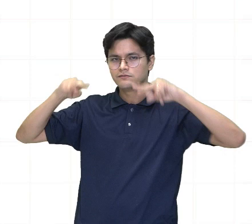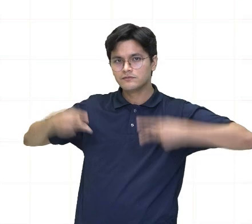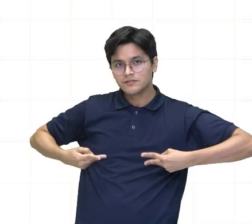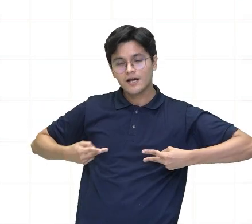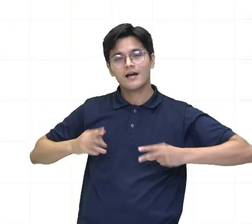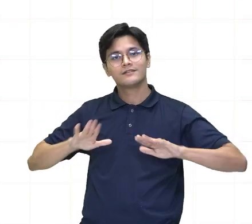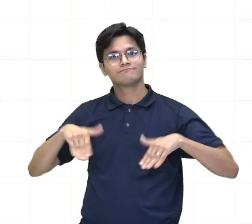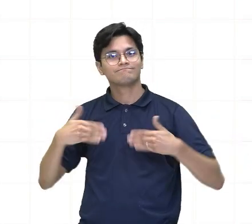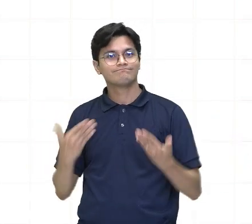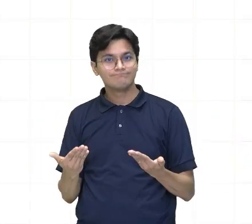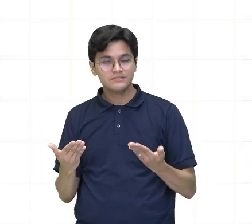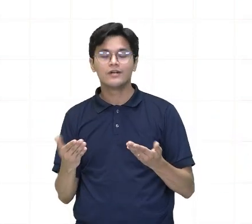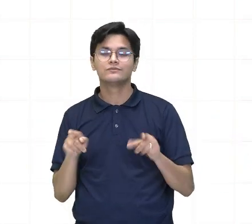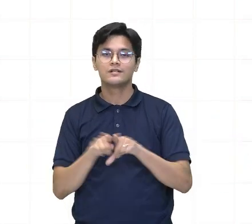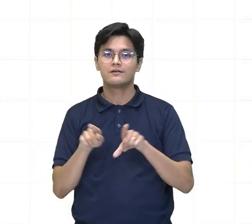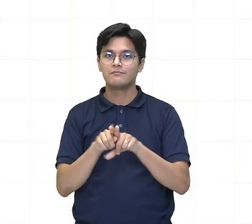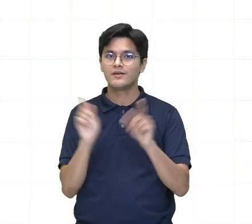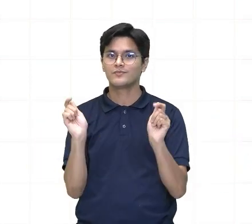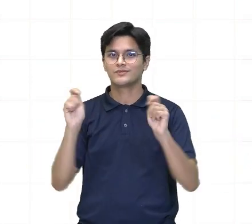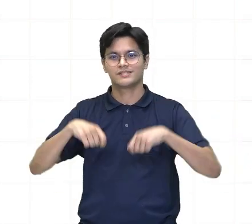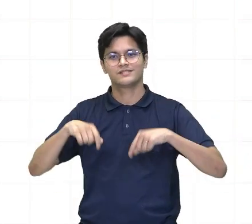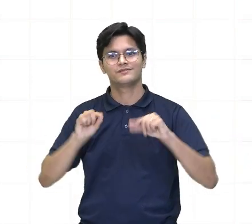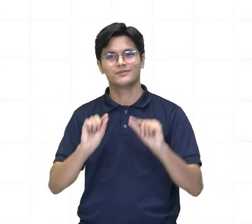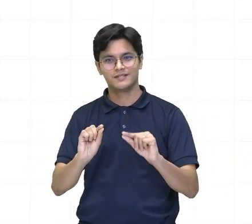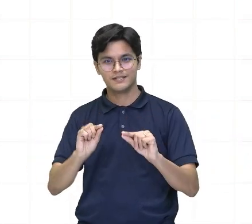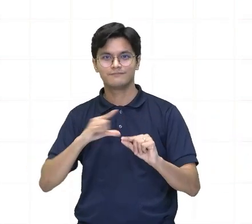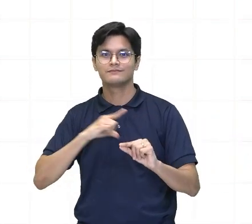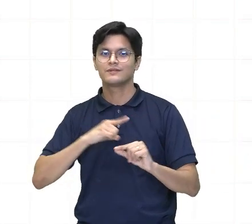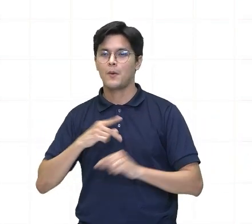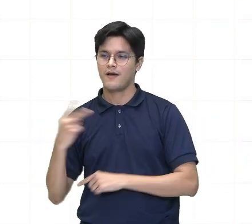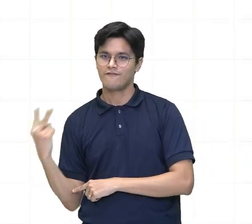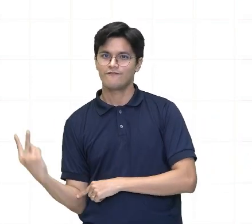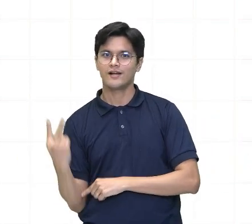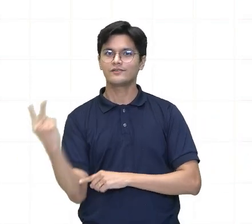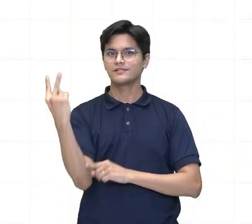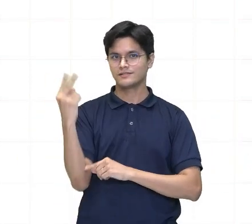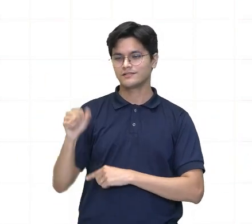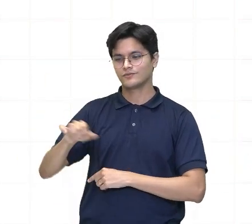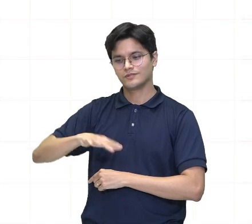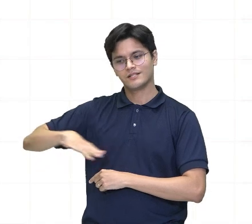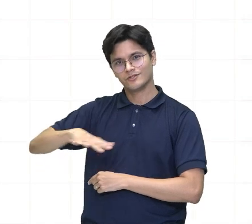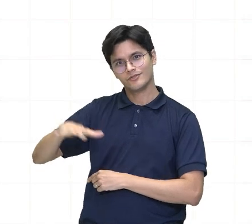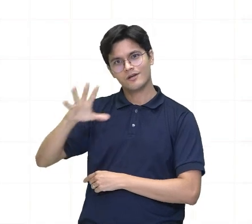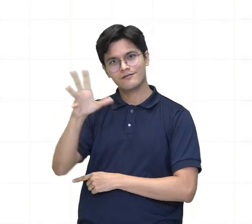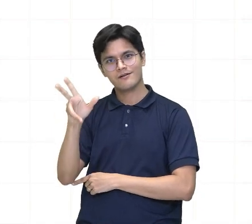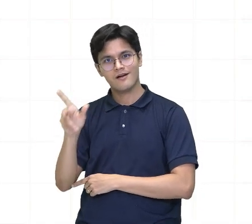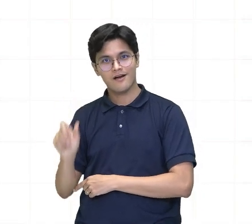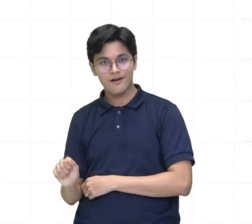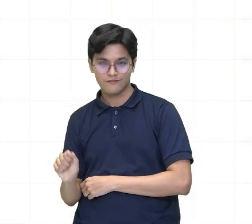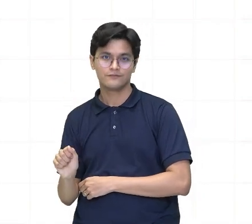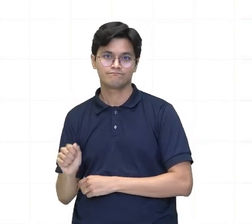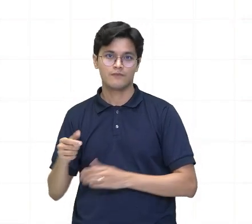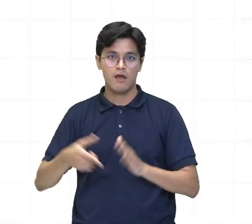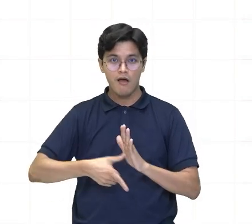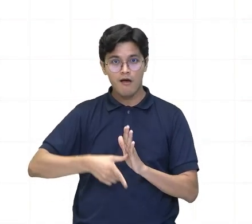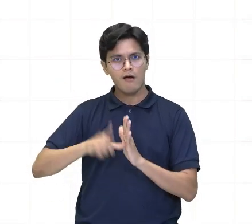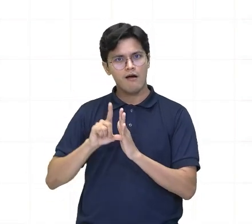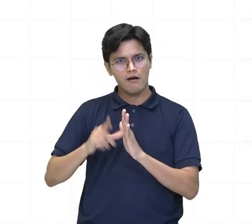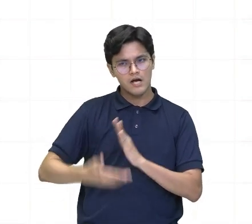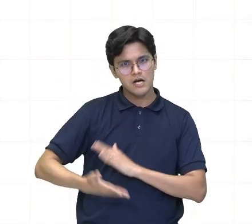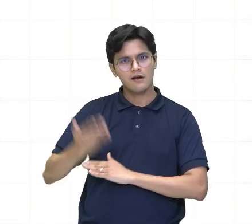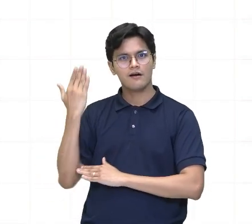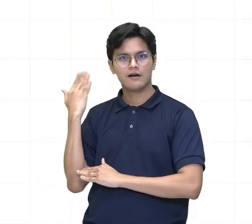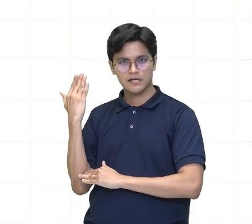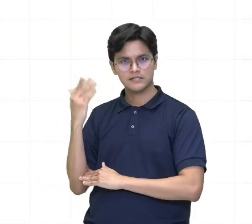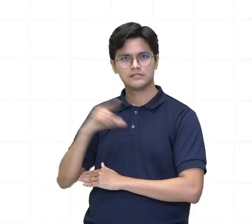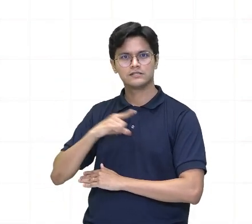podemos observar também que acaba tendo uma valorização desse território, que durante muito tempo ele foi colocado à margem,